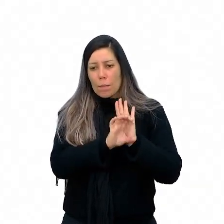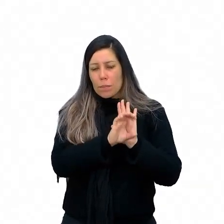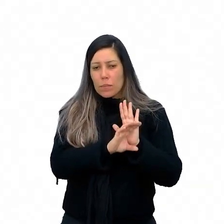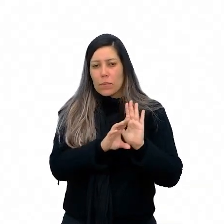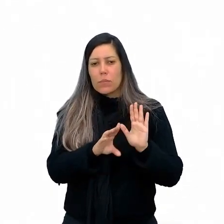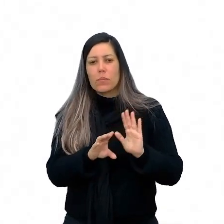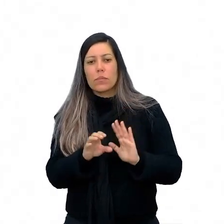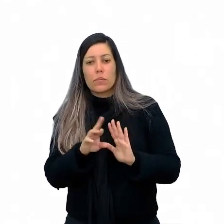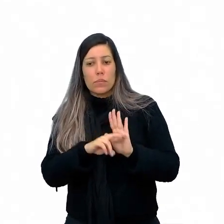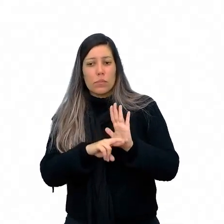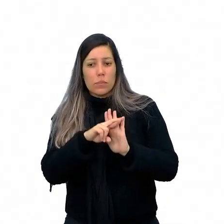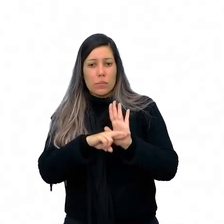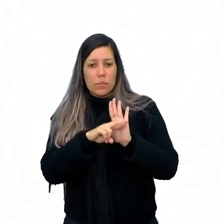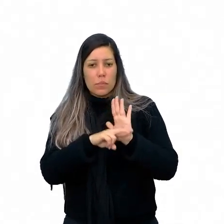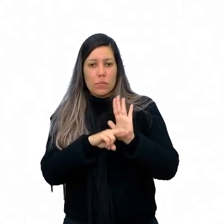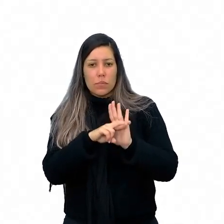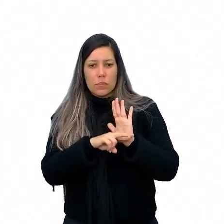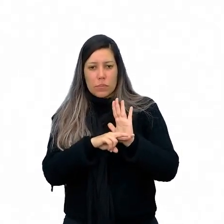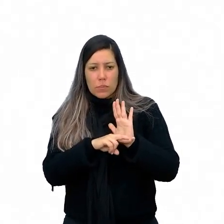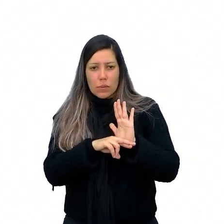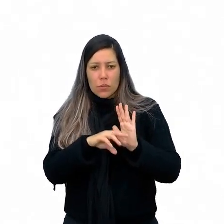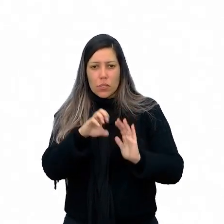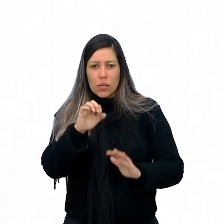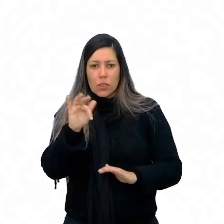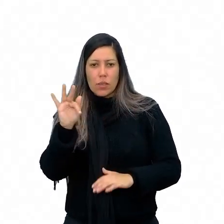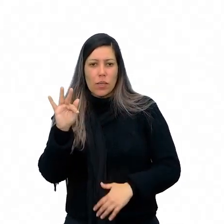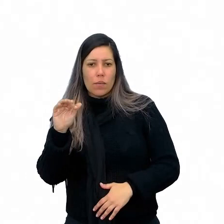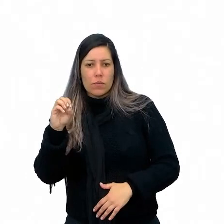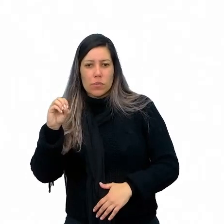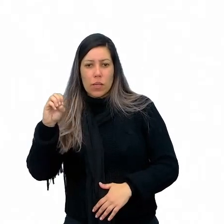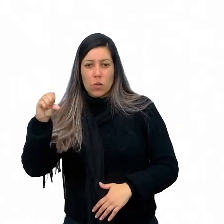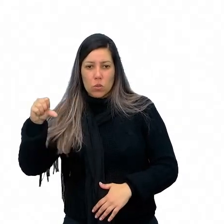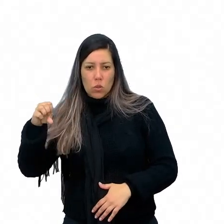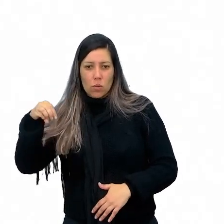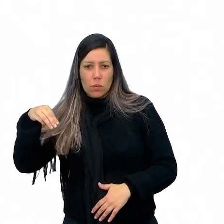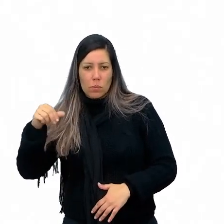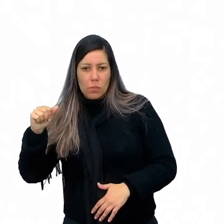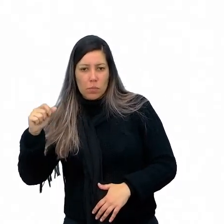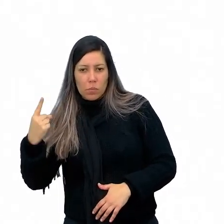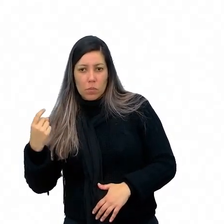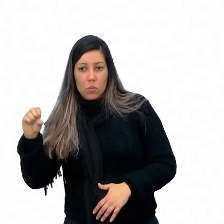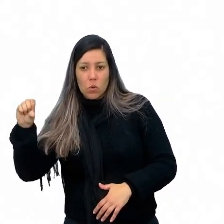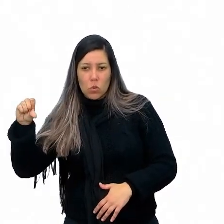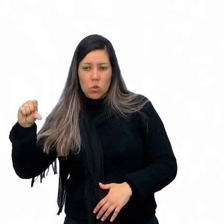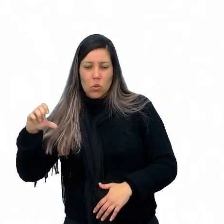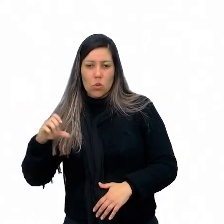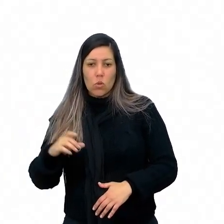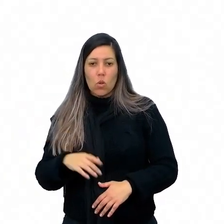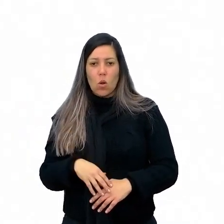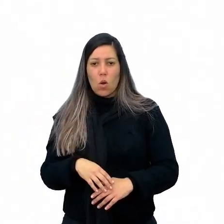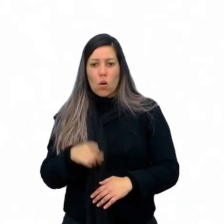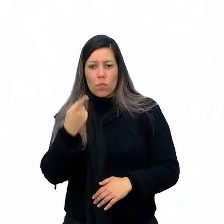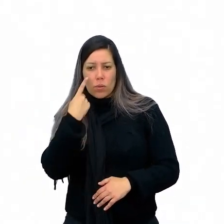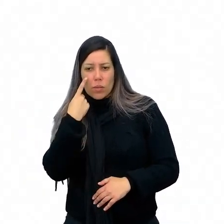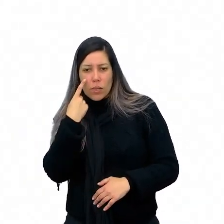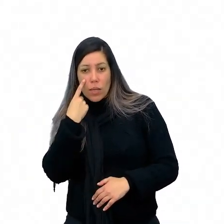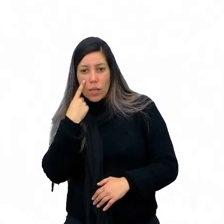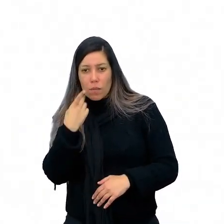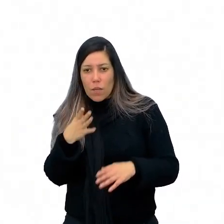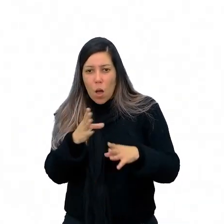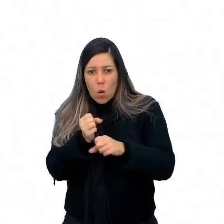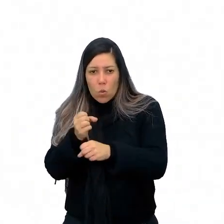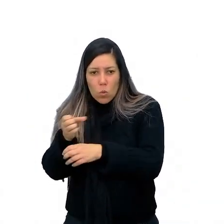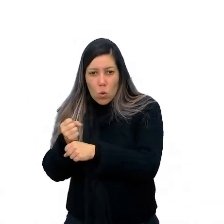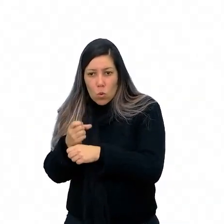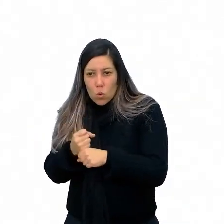EF09MA19. Resolver, elaborar situações, problemas que envolvam medidas de volumes de prismas e de